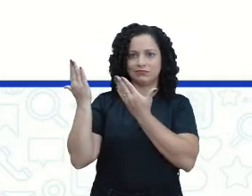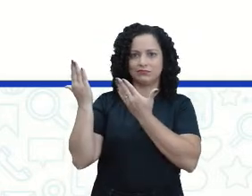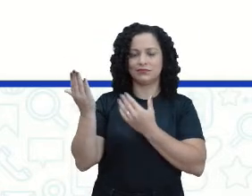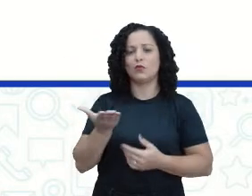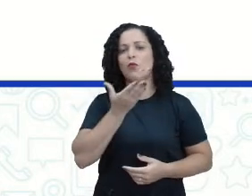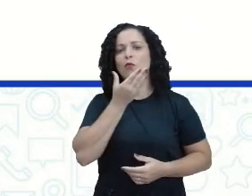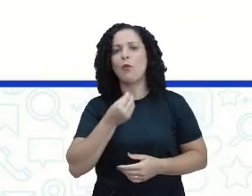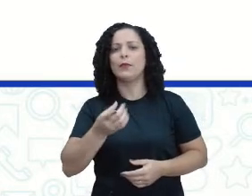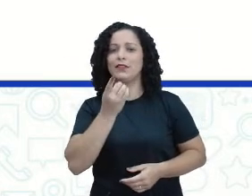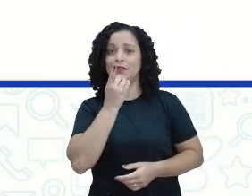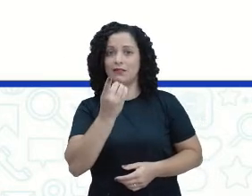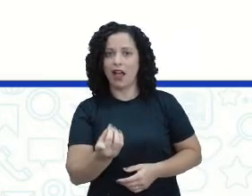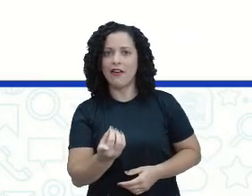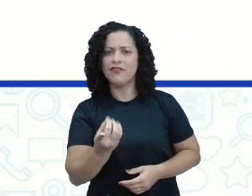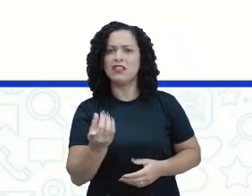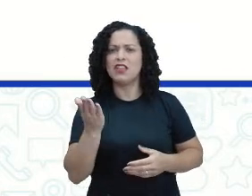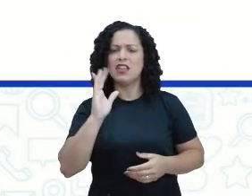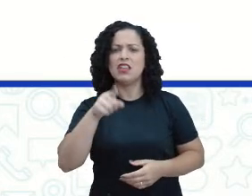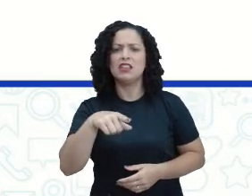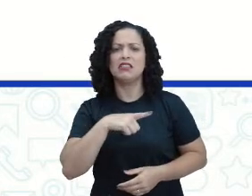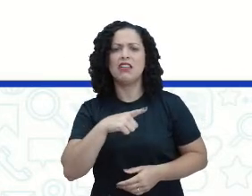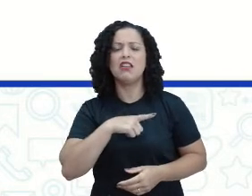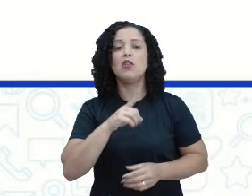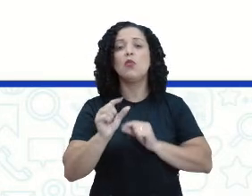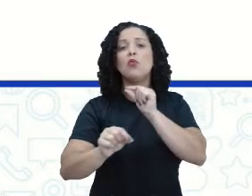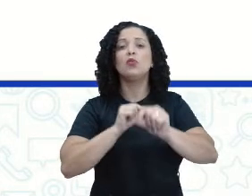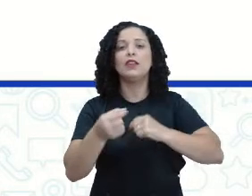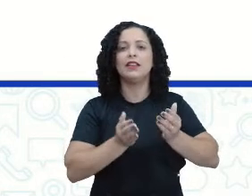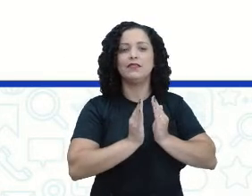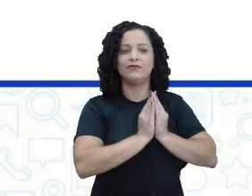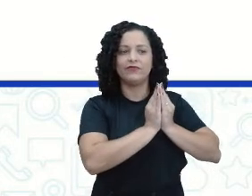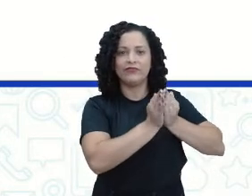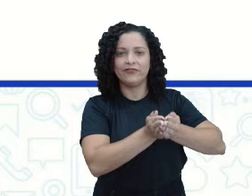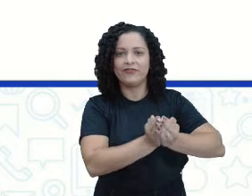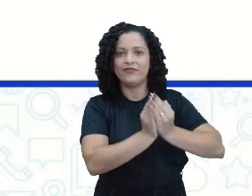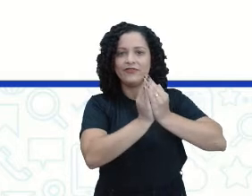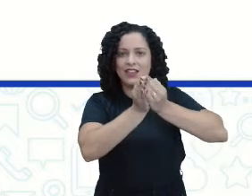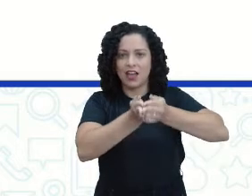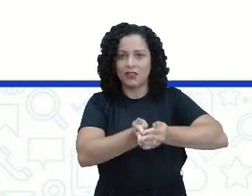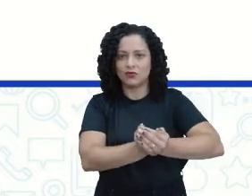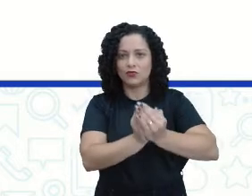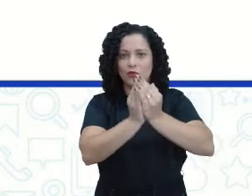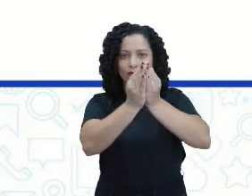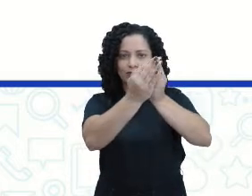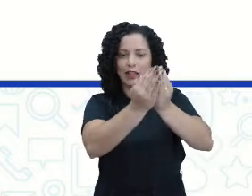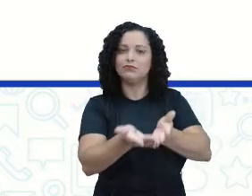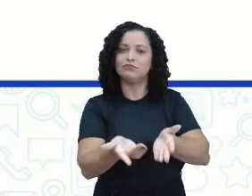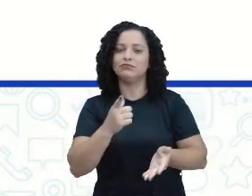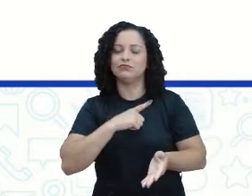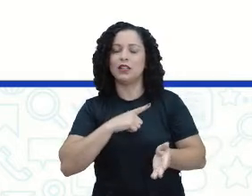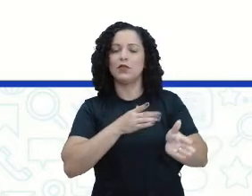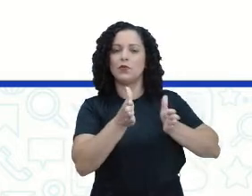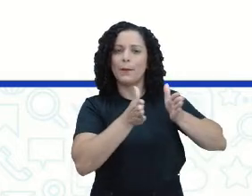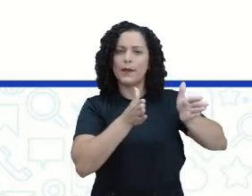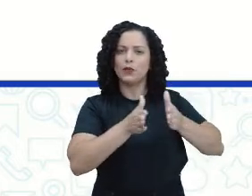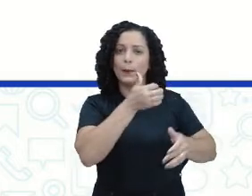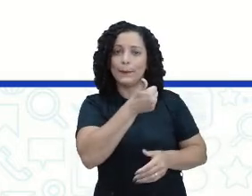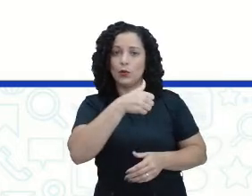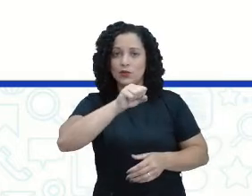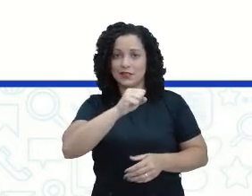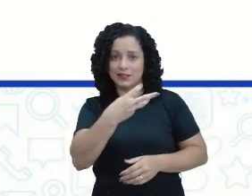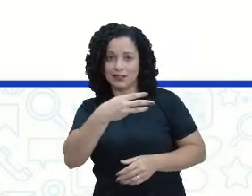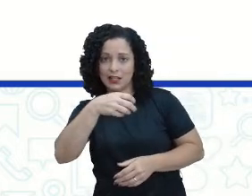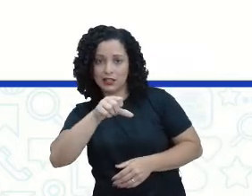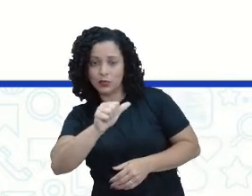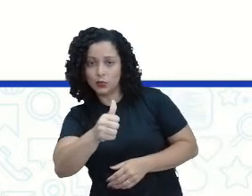ele viajou em uma expedição, nesse navio Beagle, de 1831 a 1836. A gente